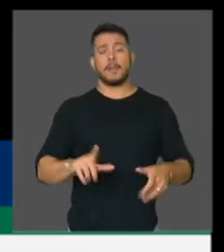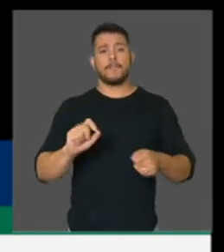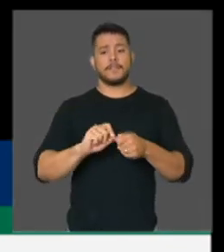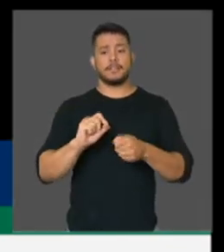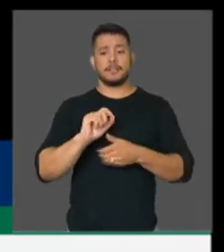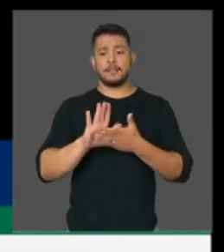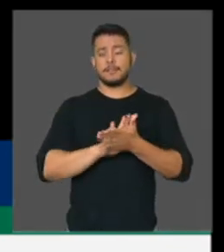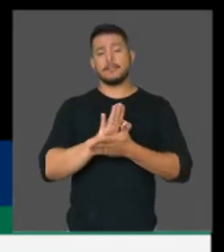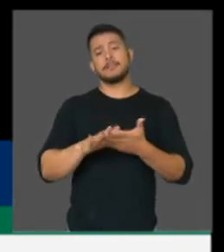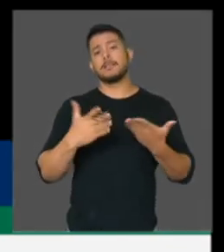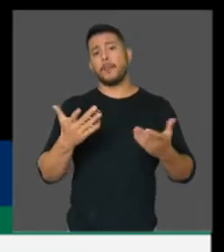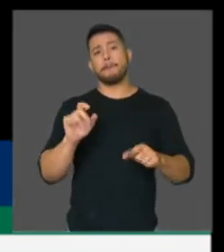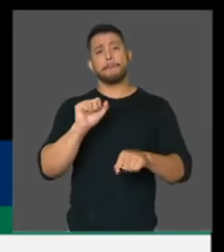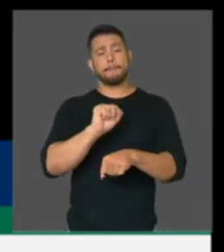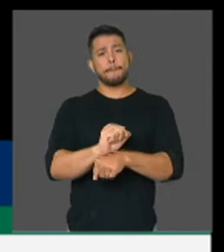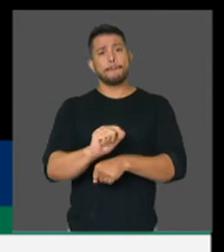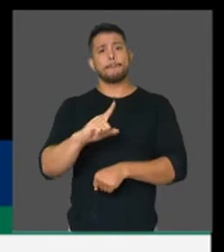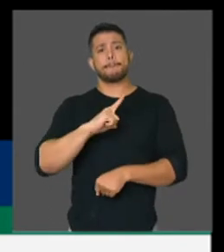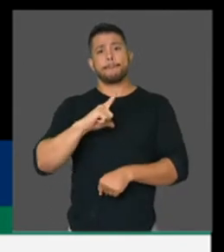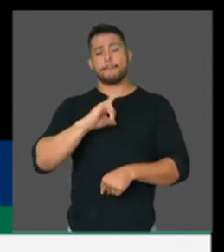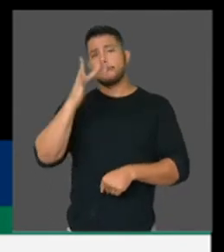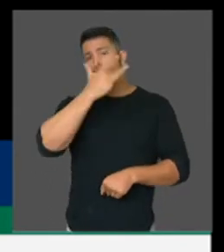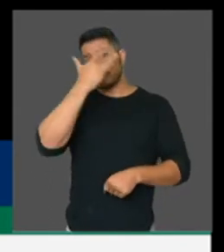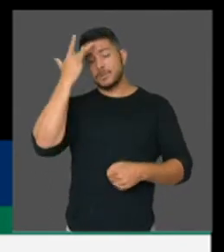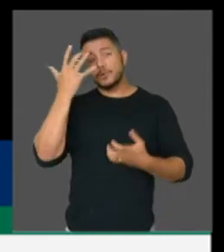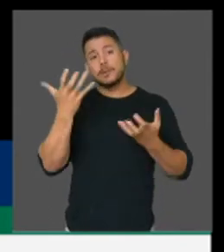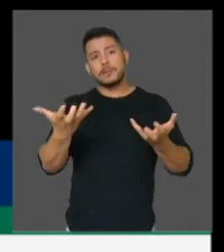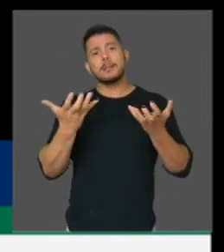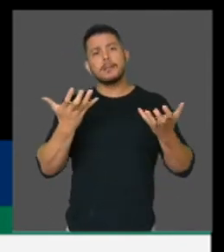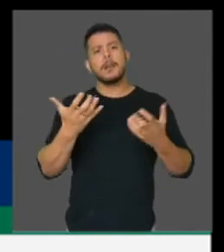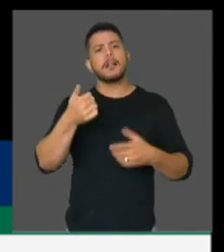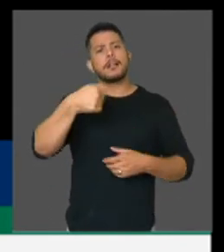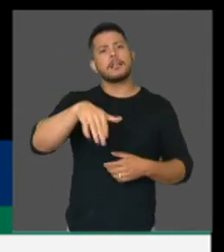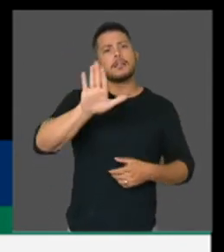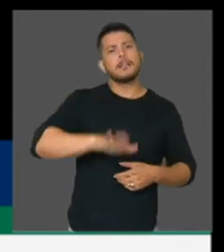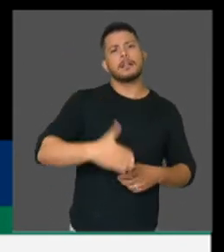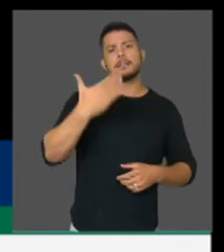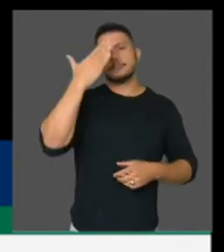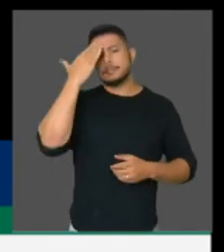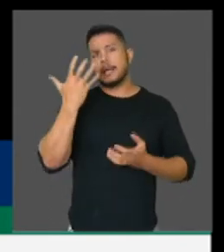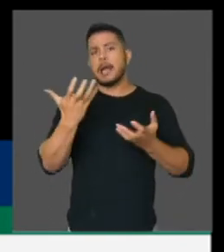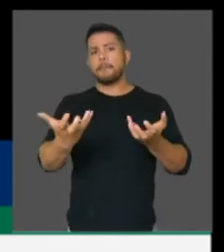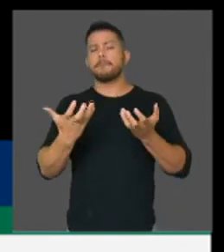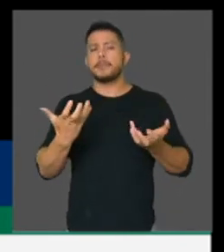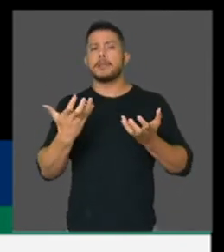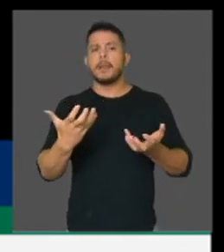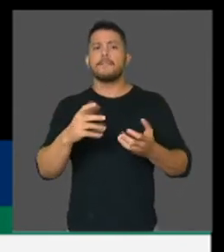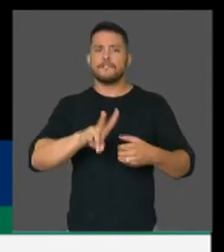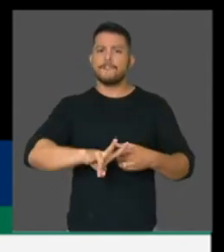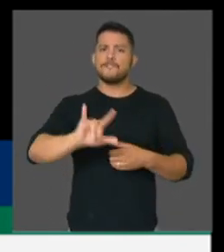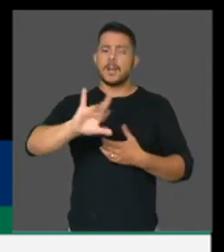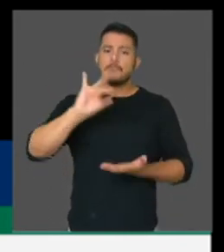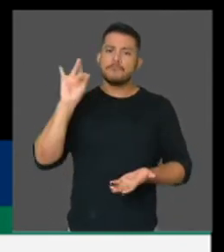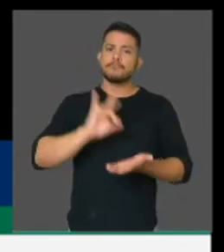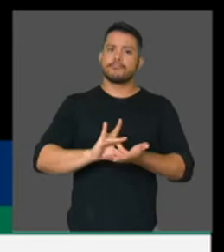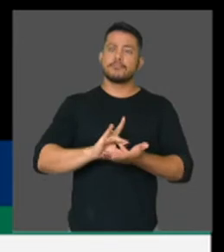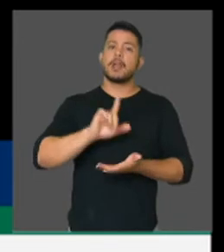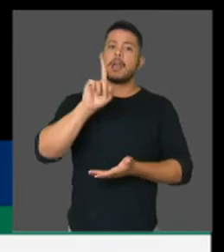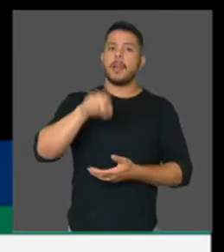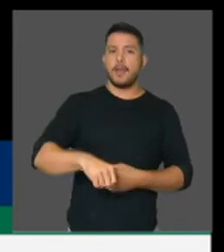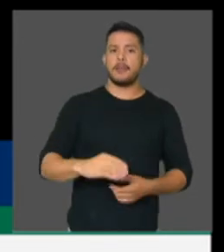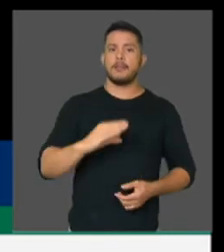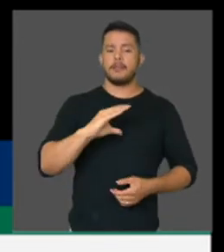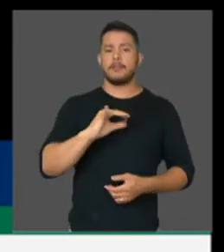deixem para quem quer, para quem pode, para quem sabe. E quem sabe, quer, pode e vai fazer, anote aí,